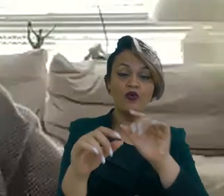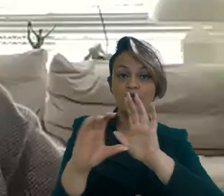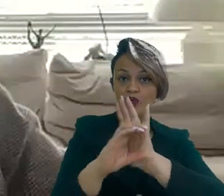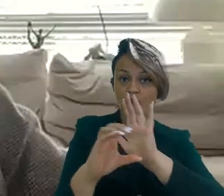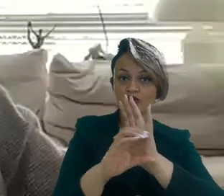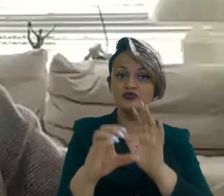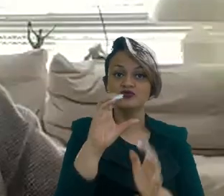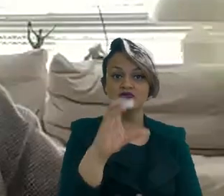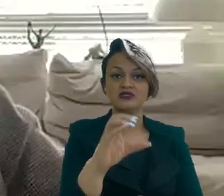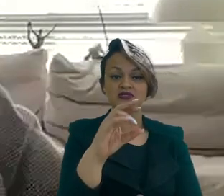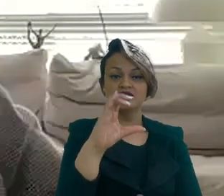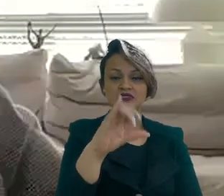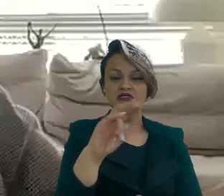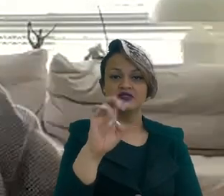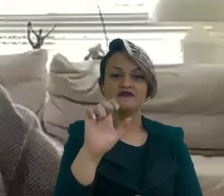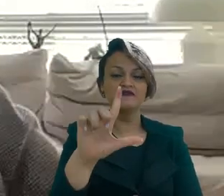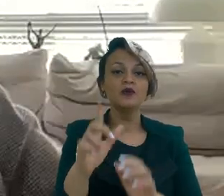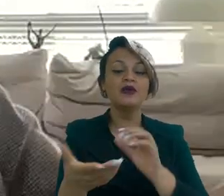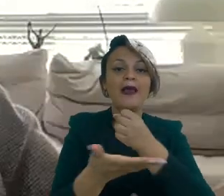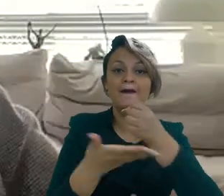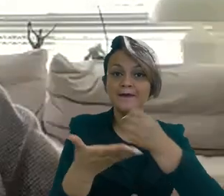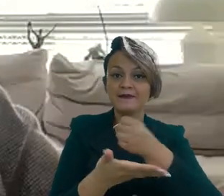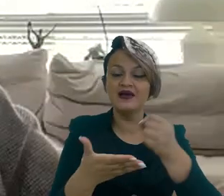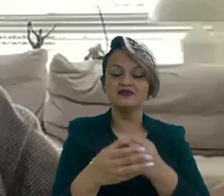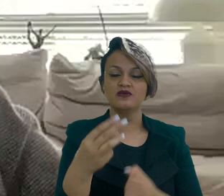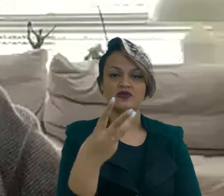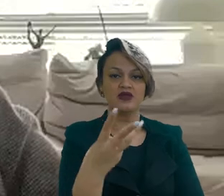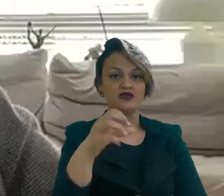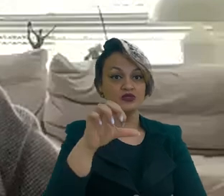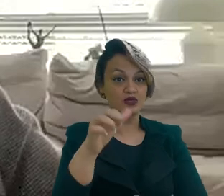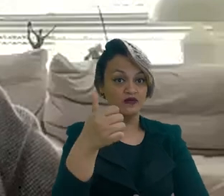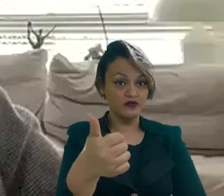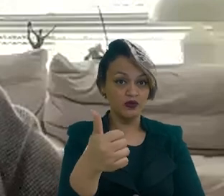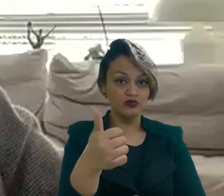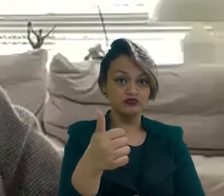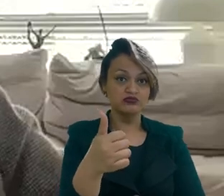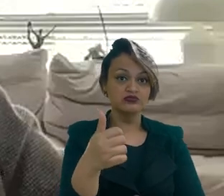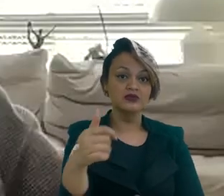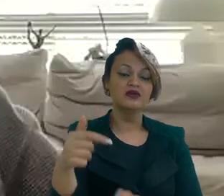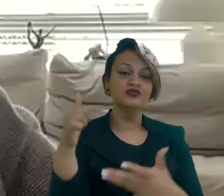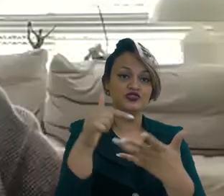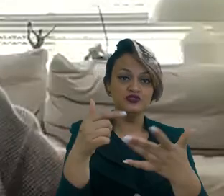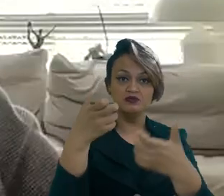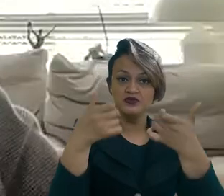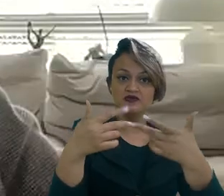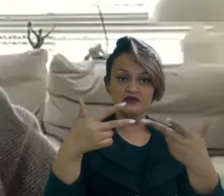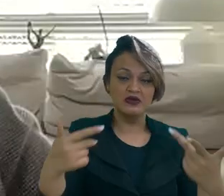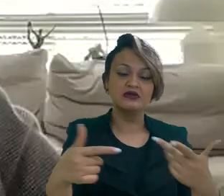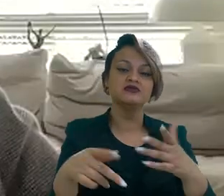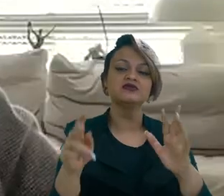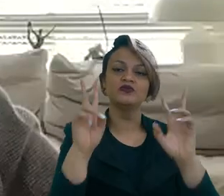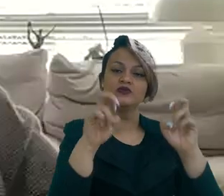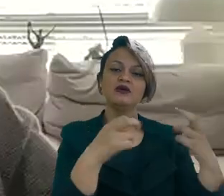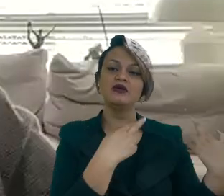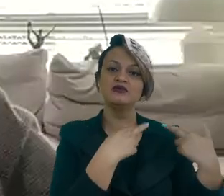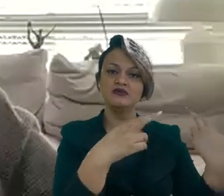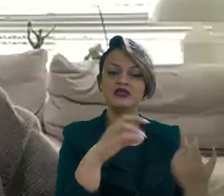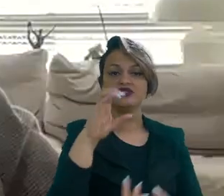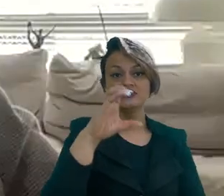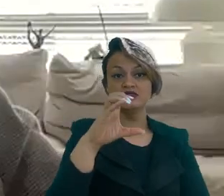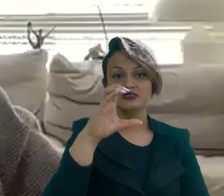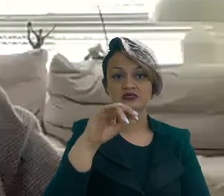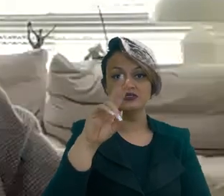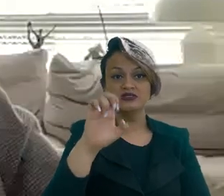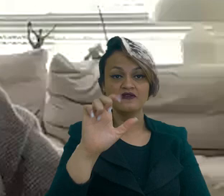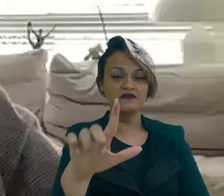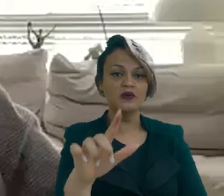seguinte o nosso código civil que tem como princípio básico 391 da imputação civil dos danos em matérias de